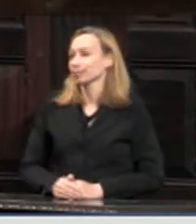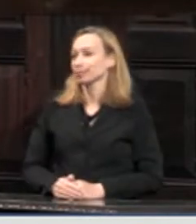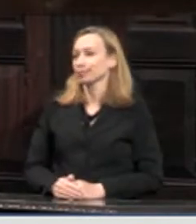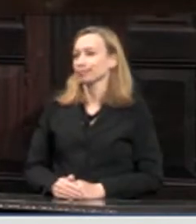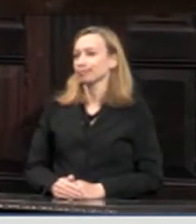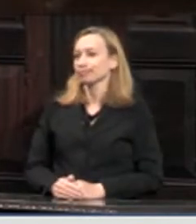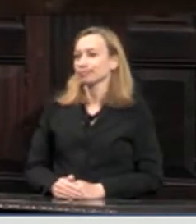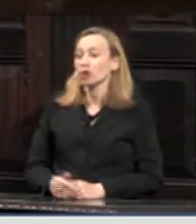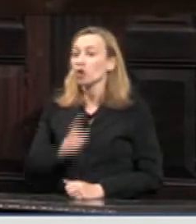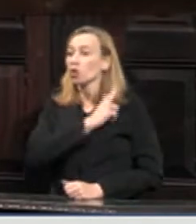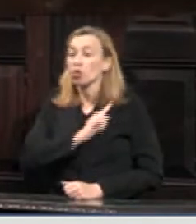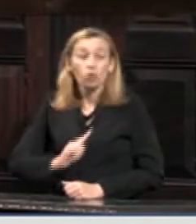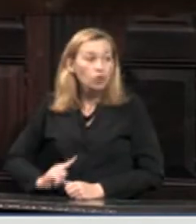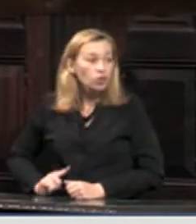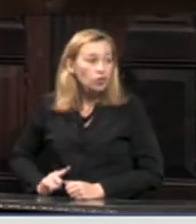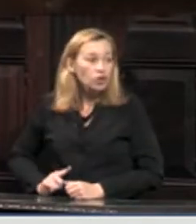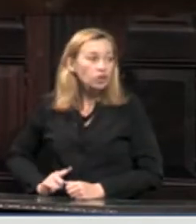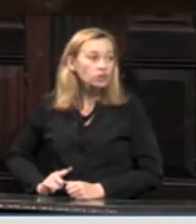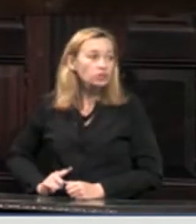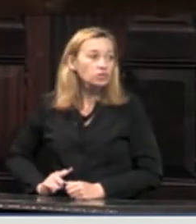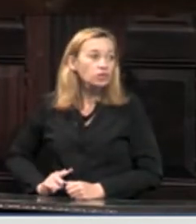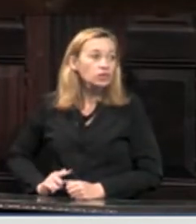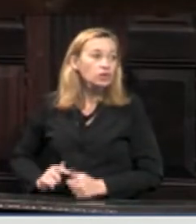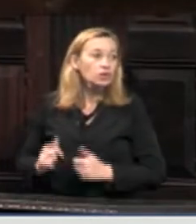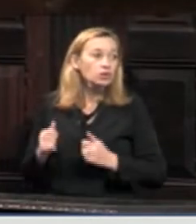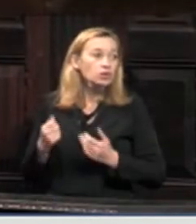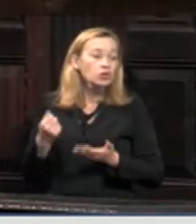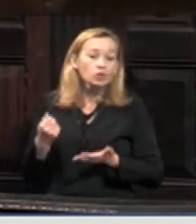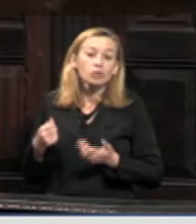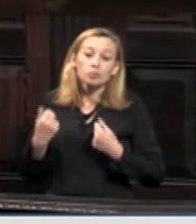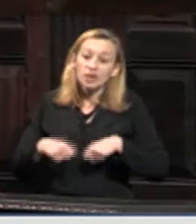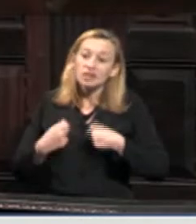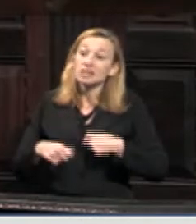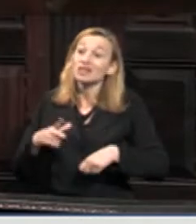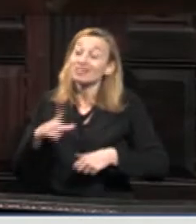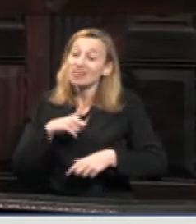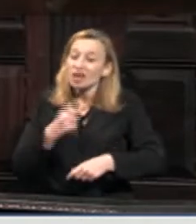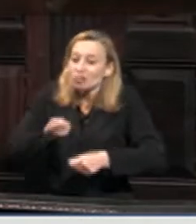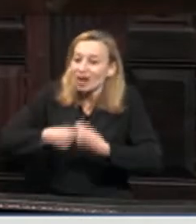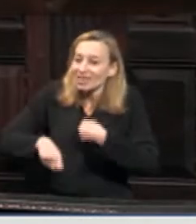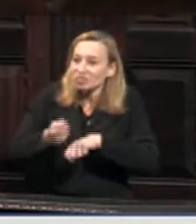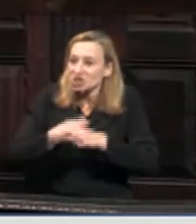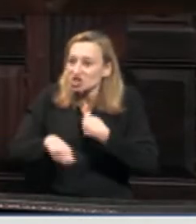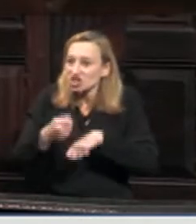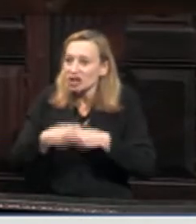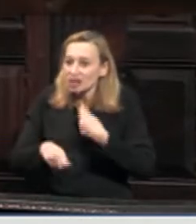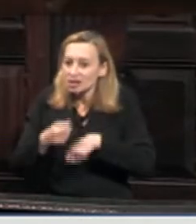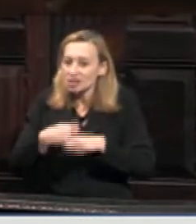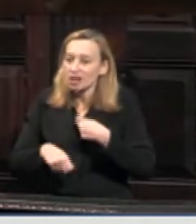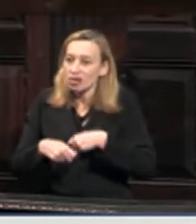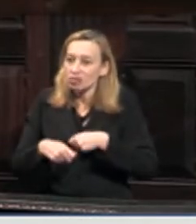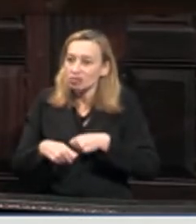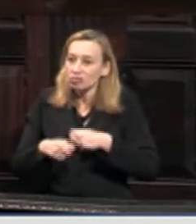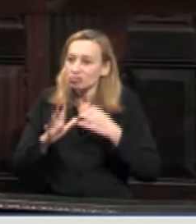de o governo exercer o controle da